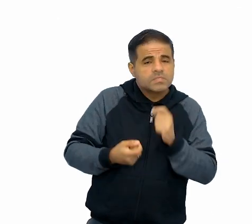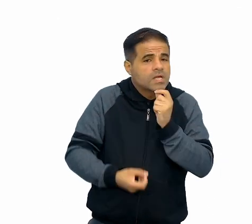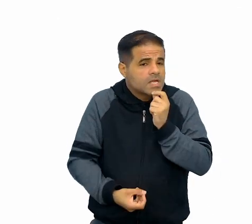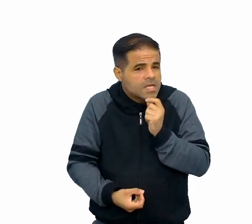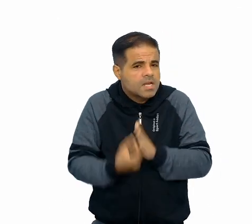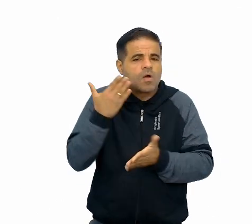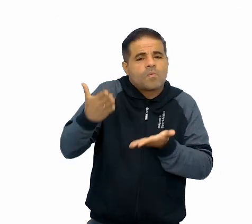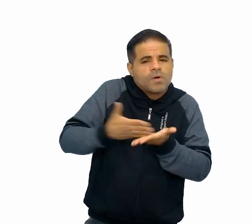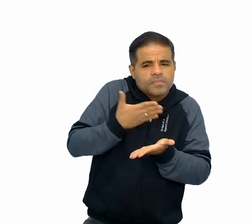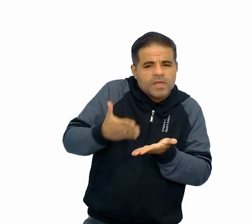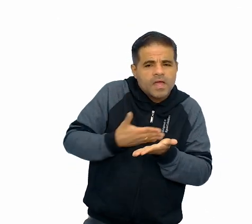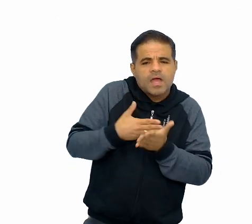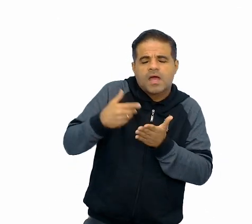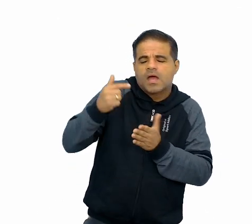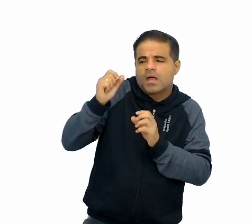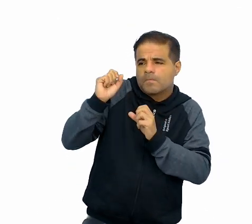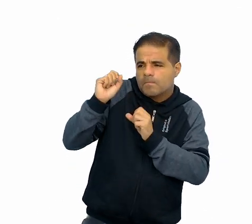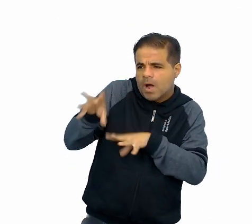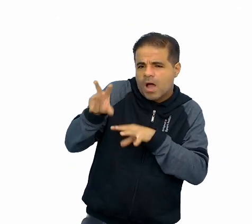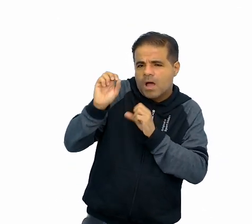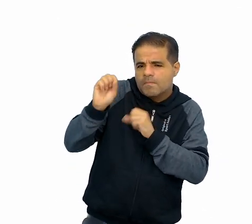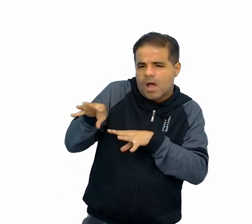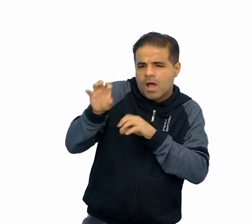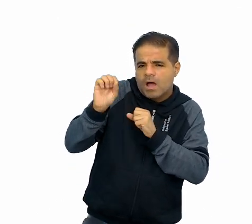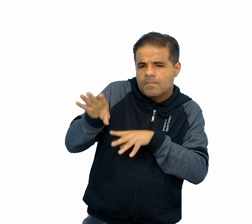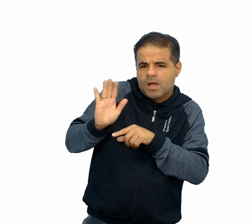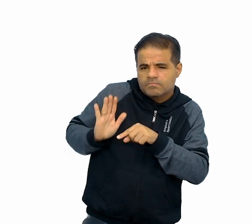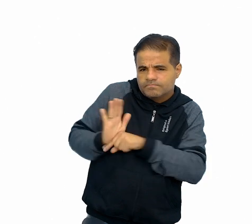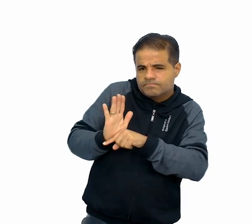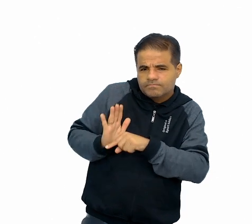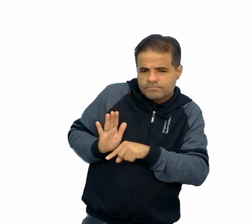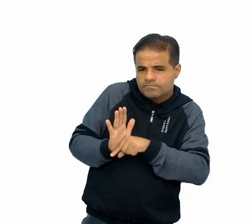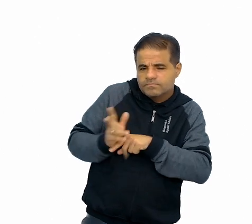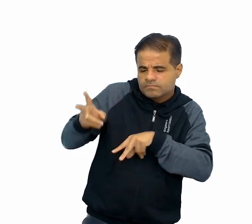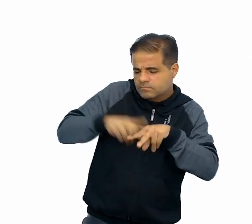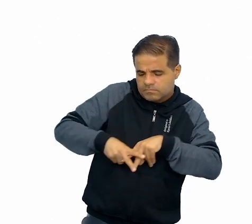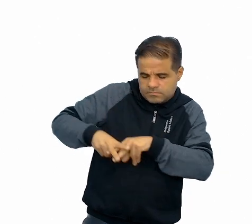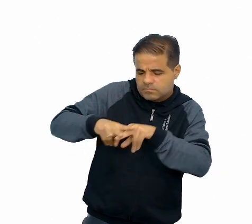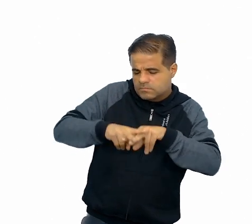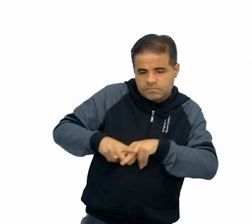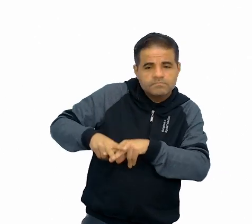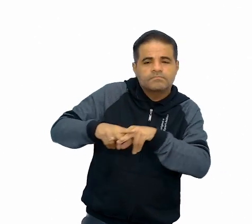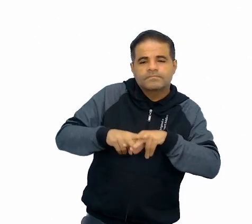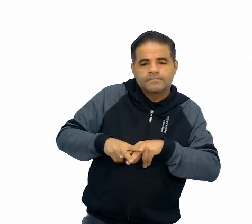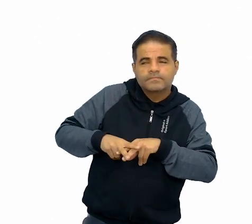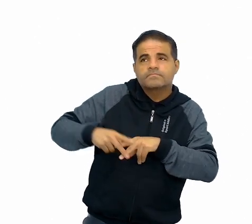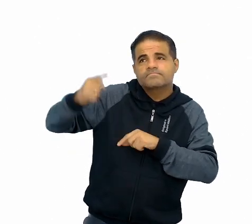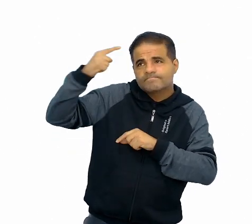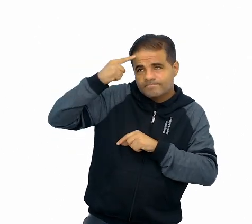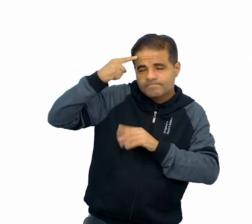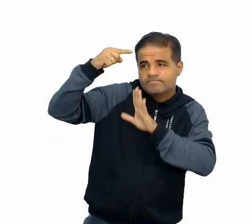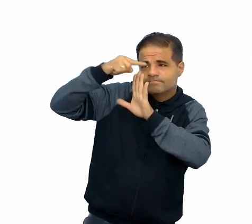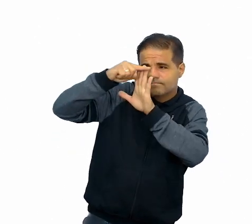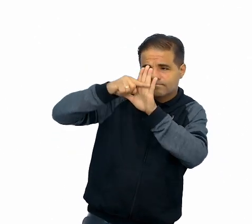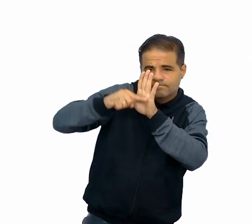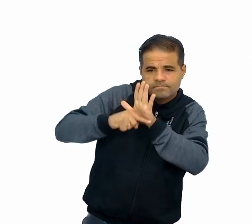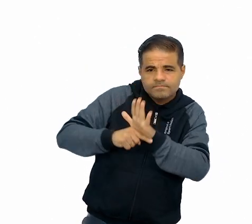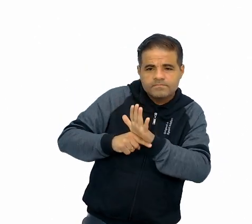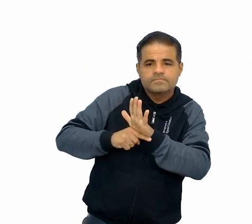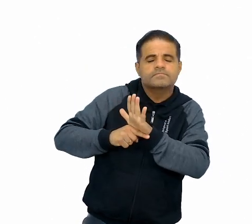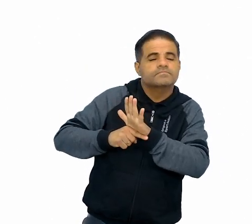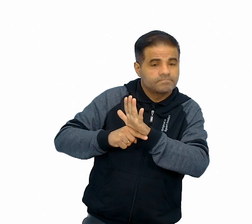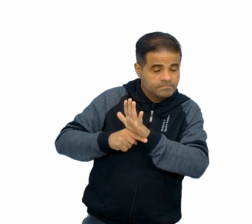caderno de notas orientadoras que auxiliem nessa revisão, essas regularidades que possam